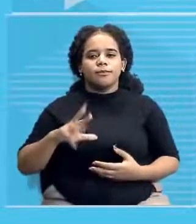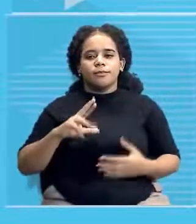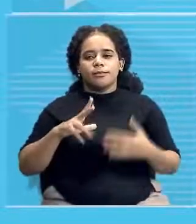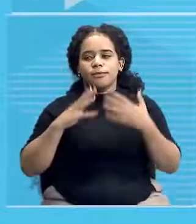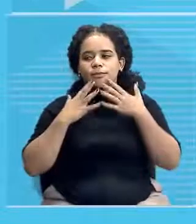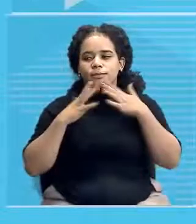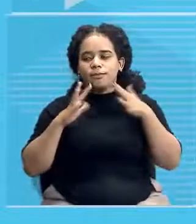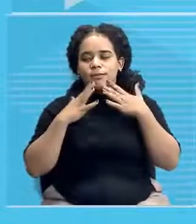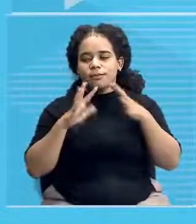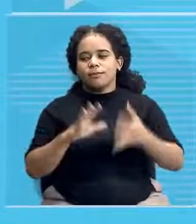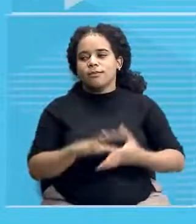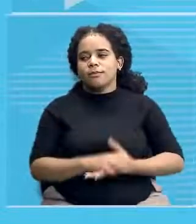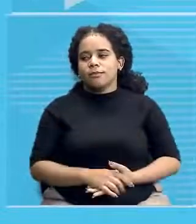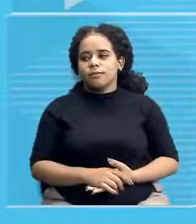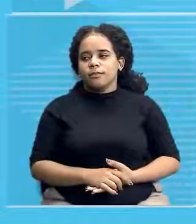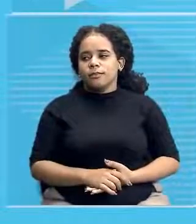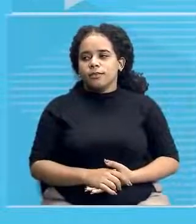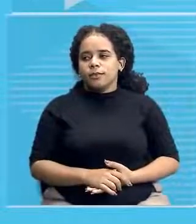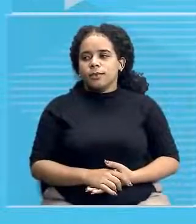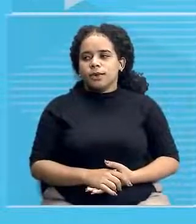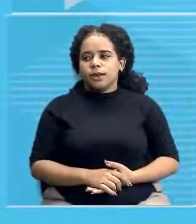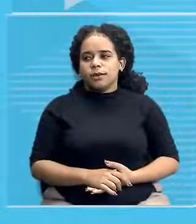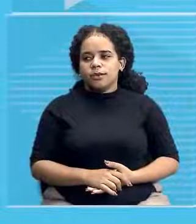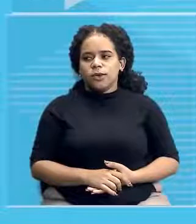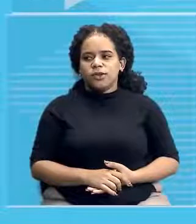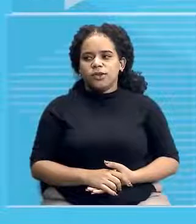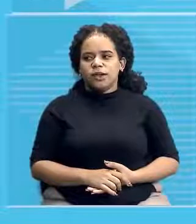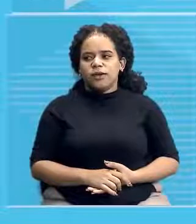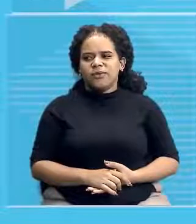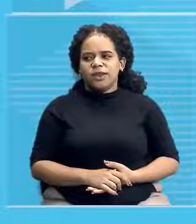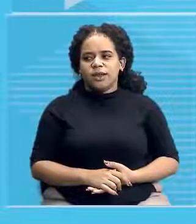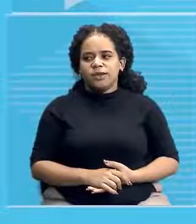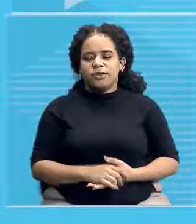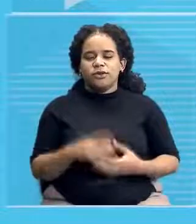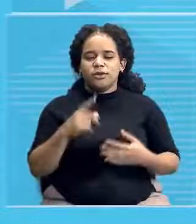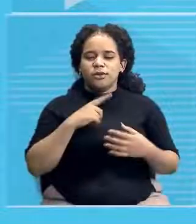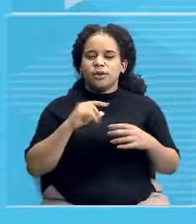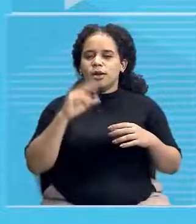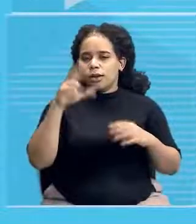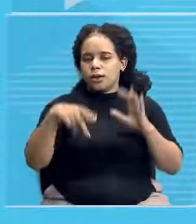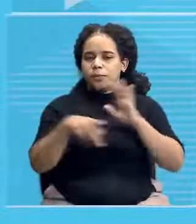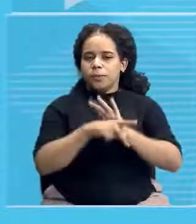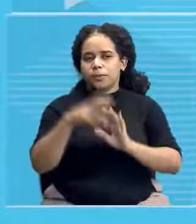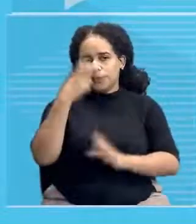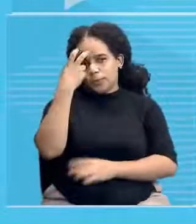natural. Menino, tem que usar azul. Isso é cultural.